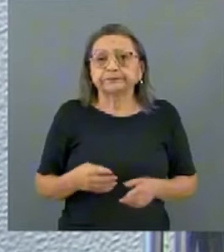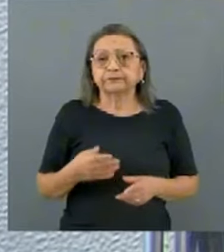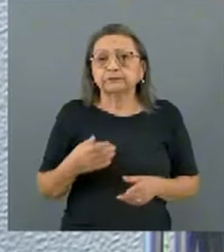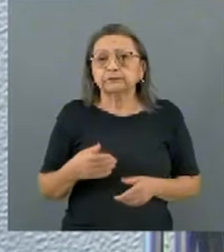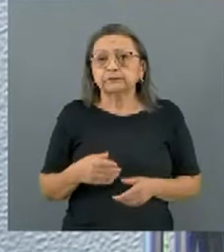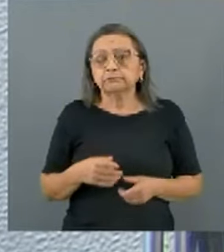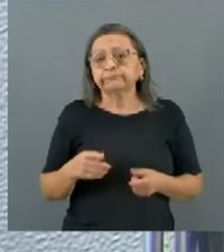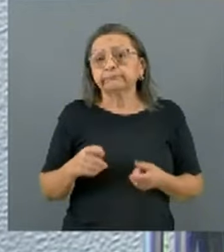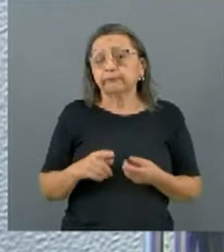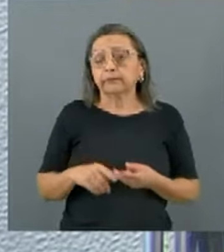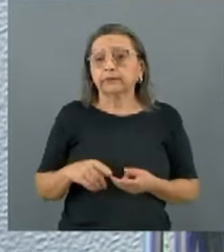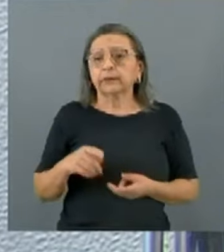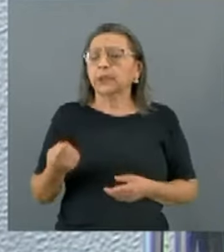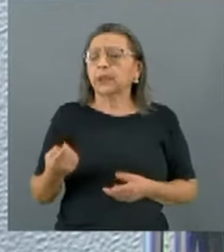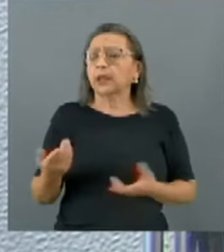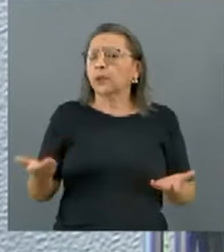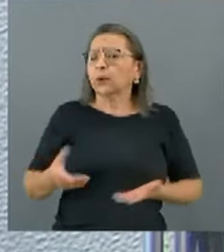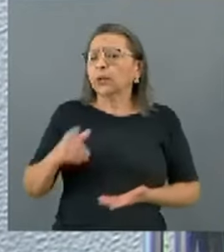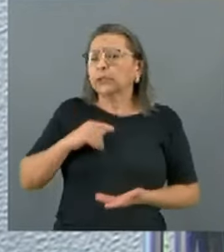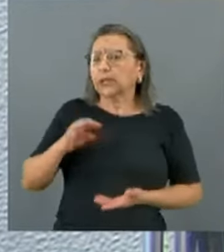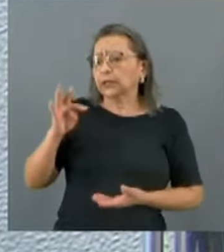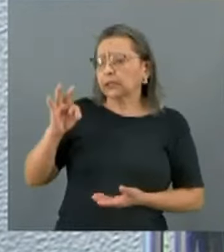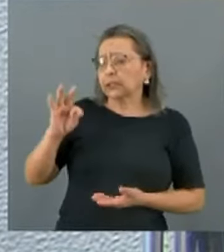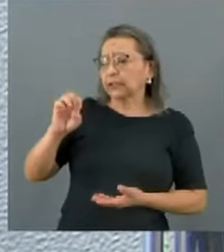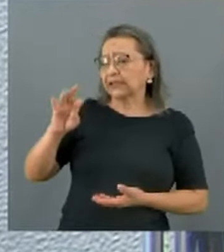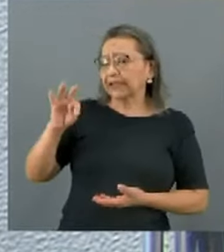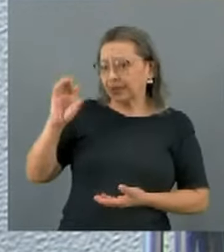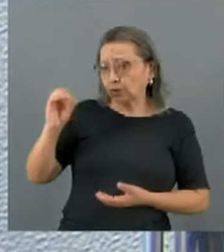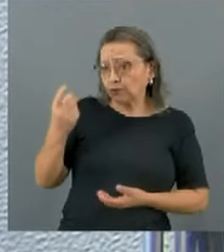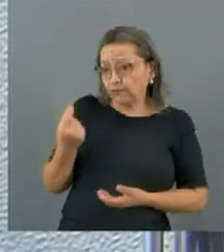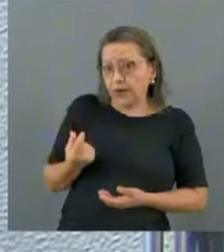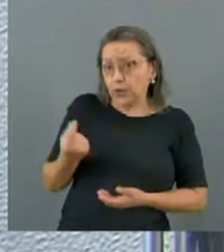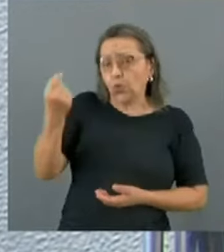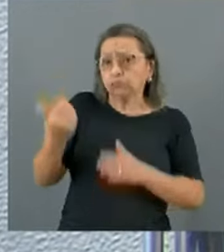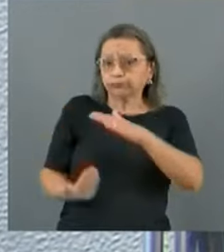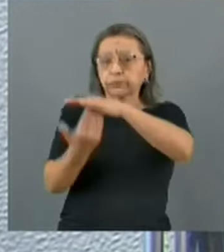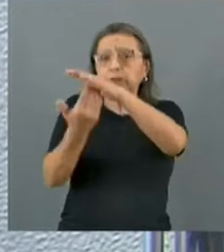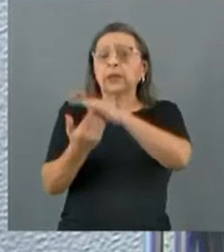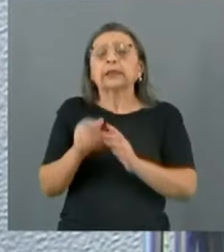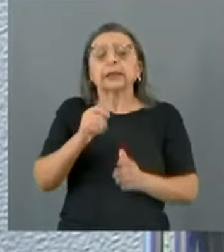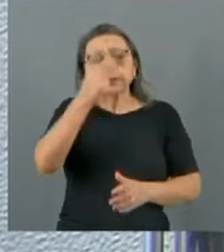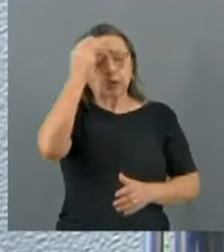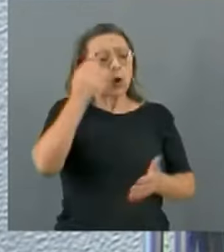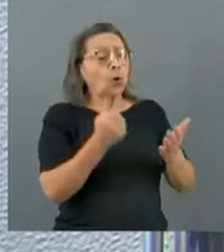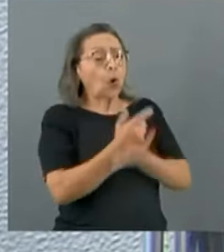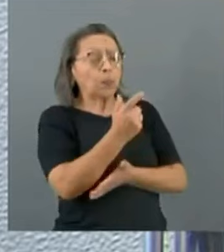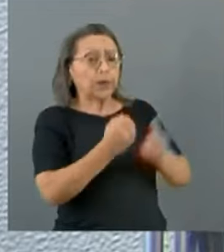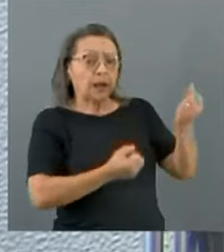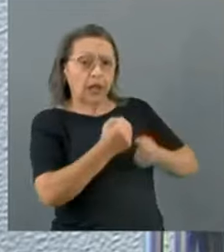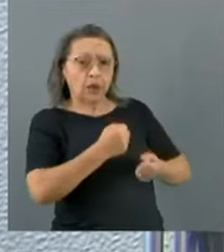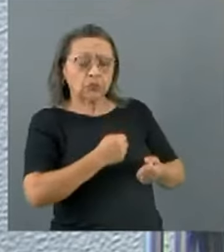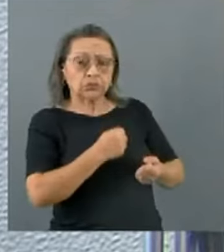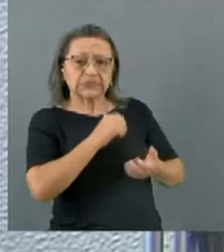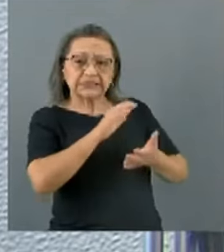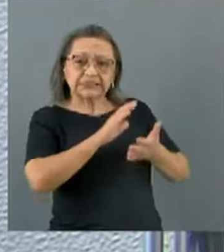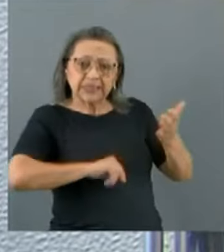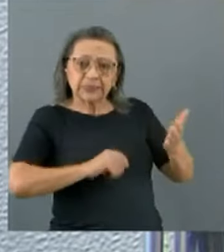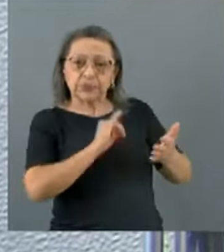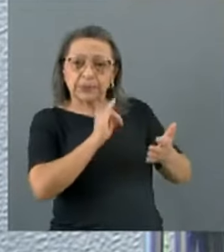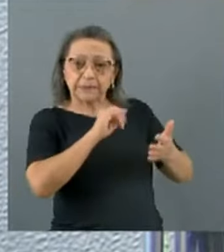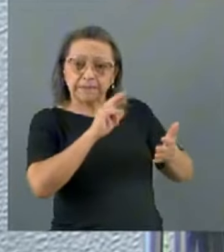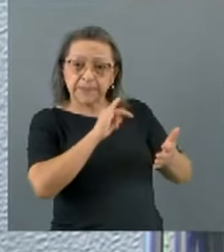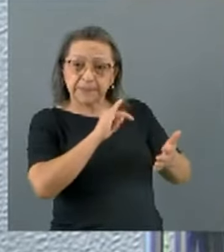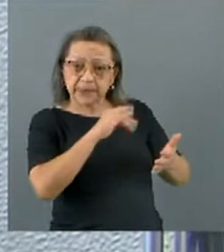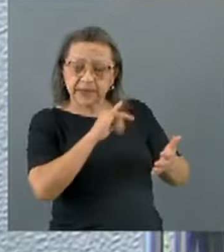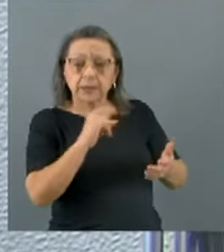Nós temos um teto hoje, para quem compra um veículo com isenção de IPI, a pessoa pode comprar o veículo até R$200 mil